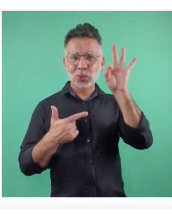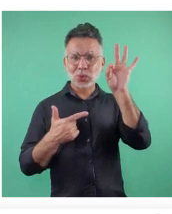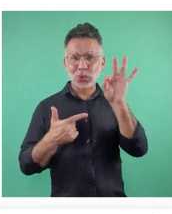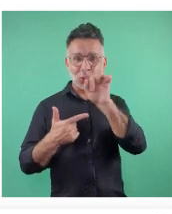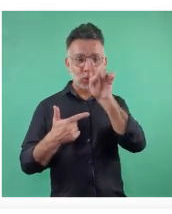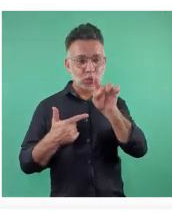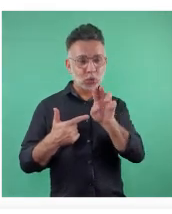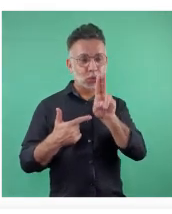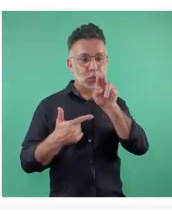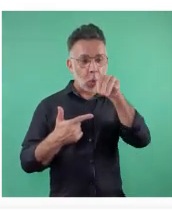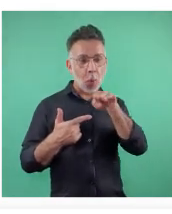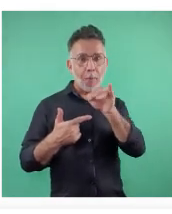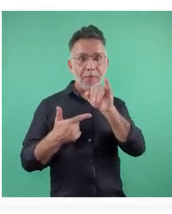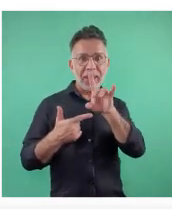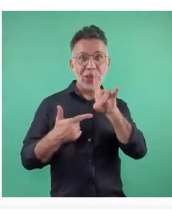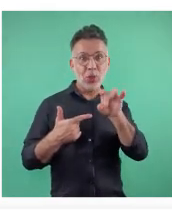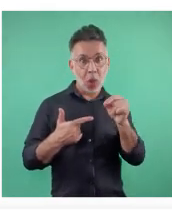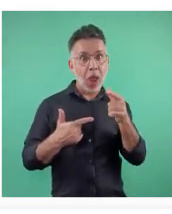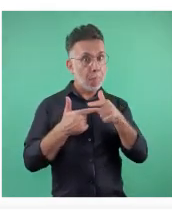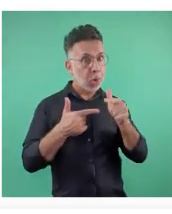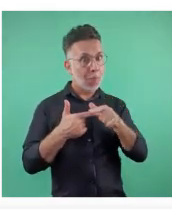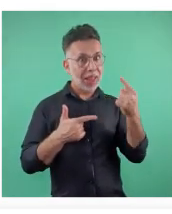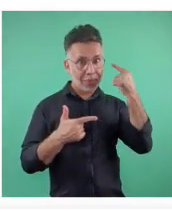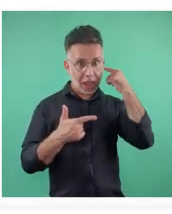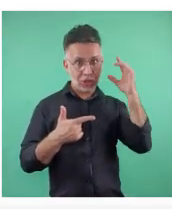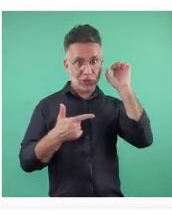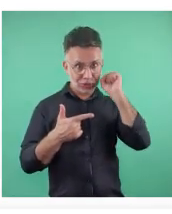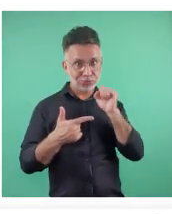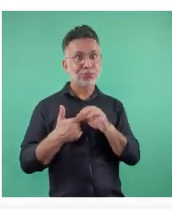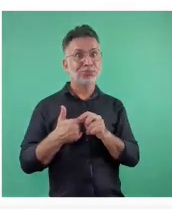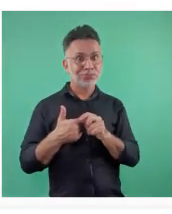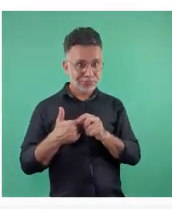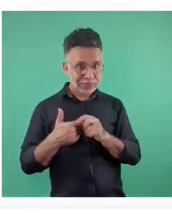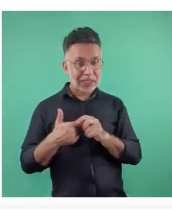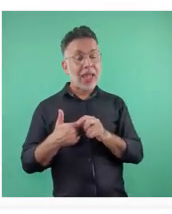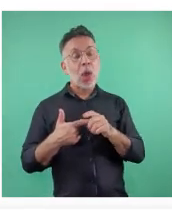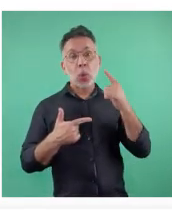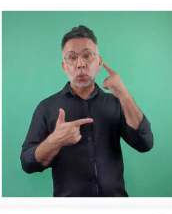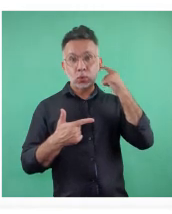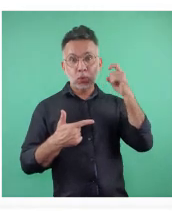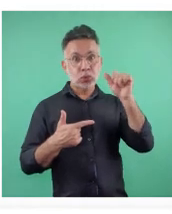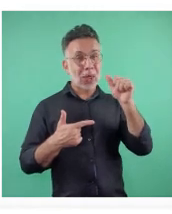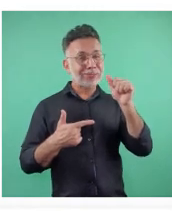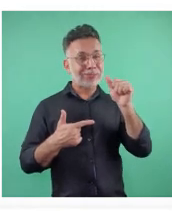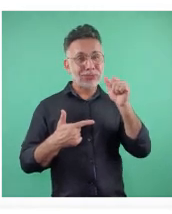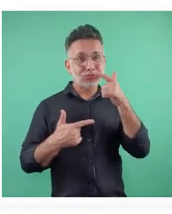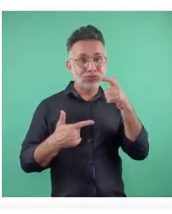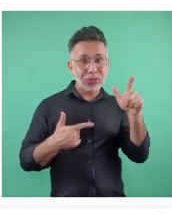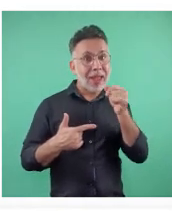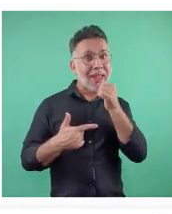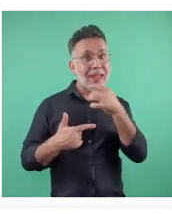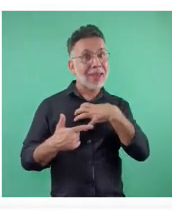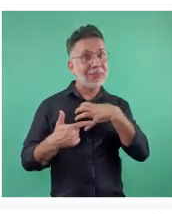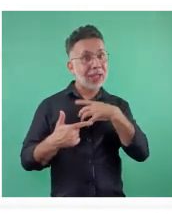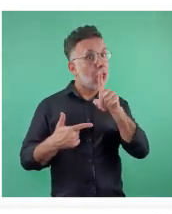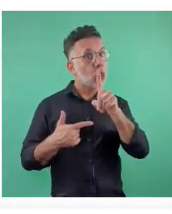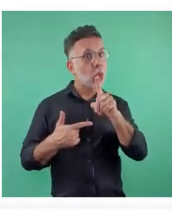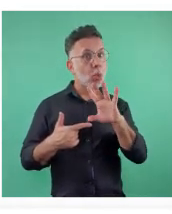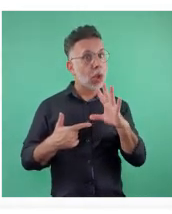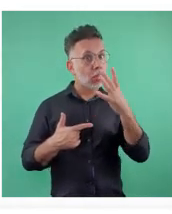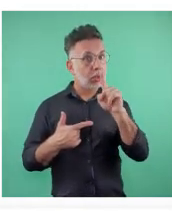estão relacionados a problemas auditivos. O zumbido é um sintoma, não é uma causa, sendo que 20%, por média